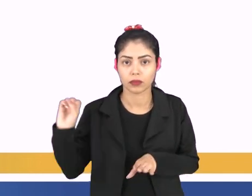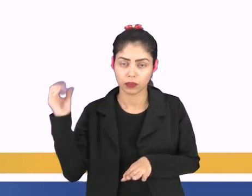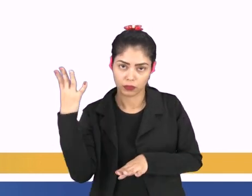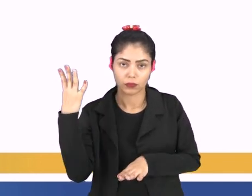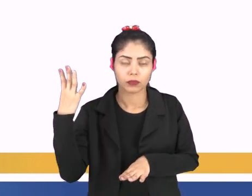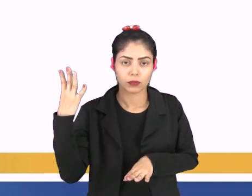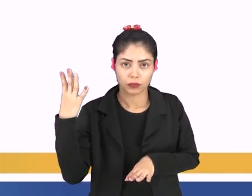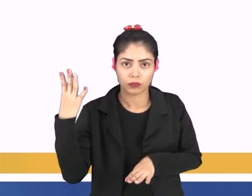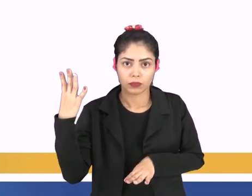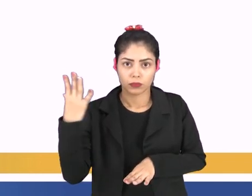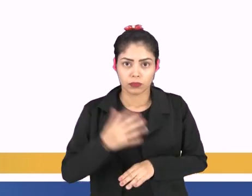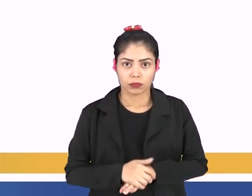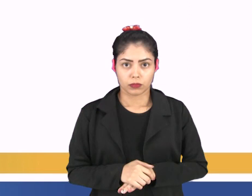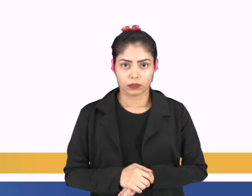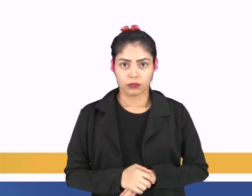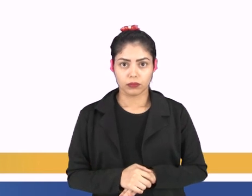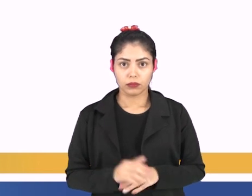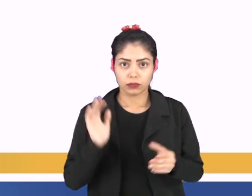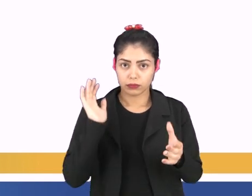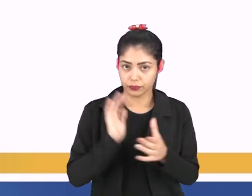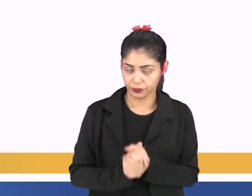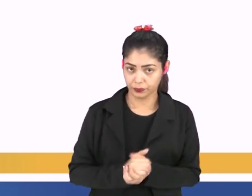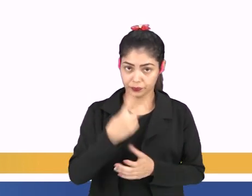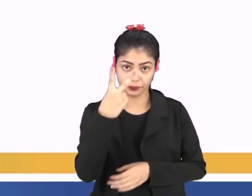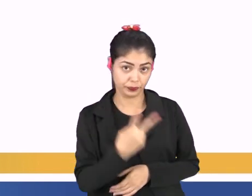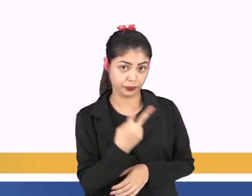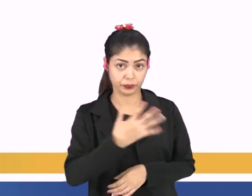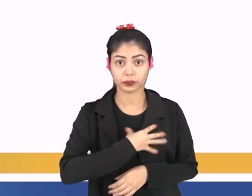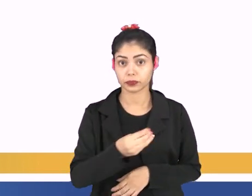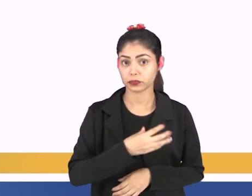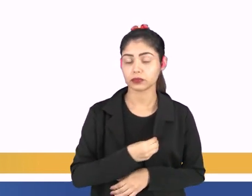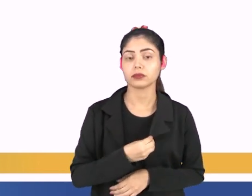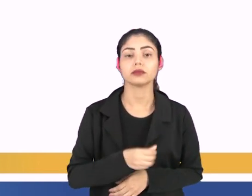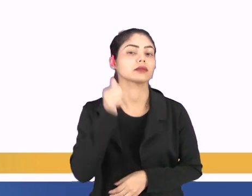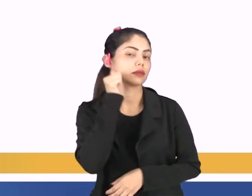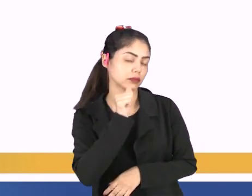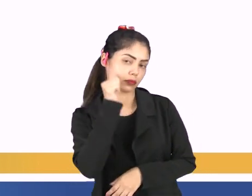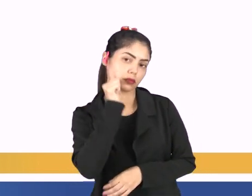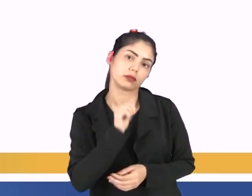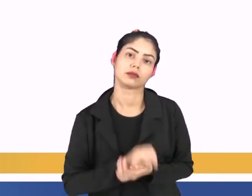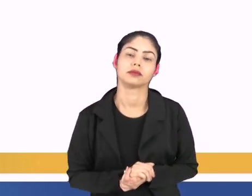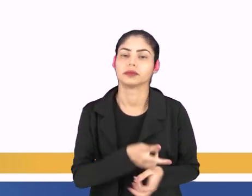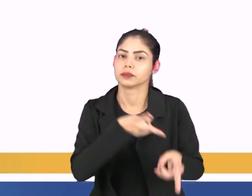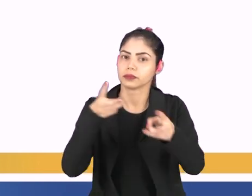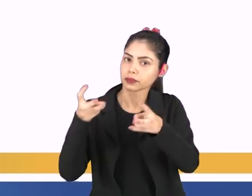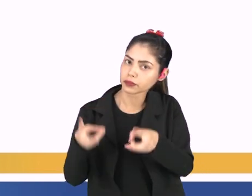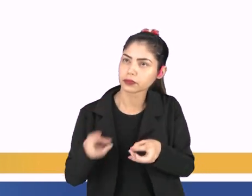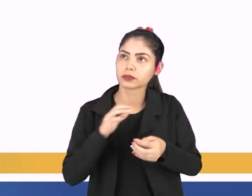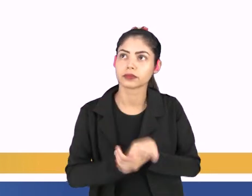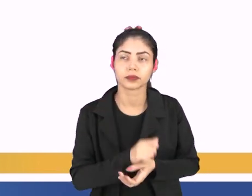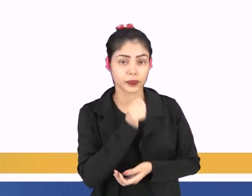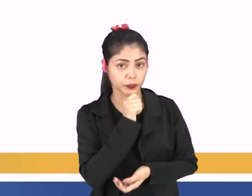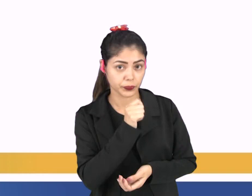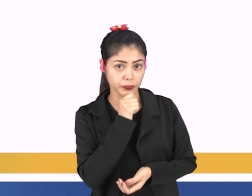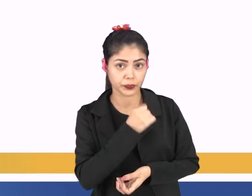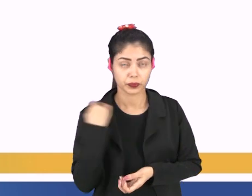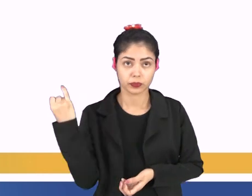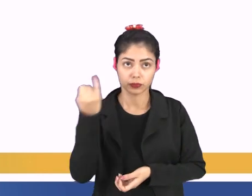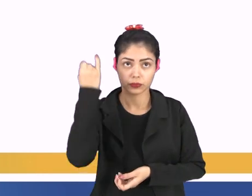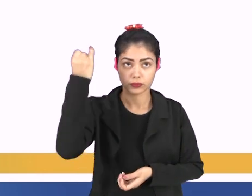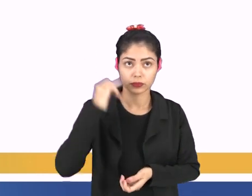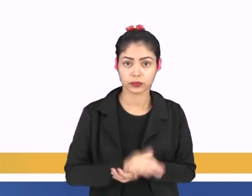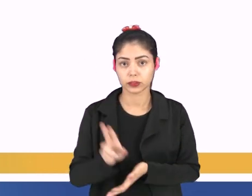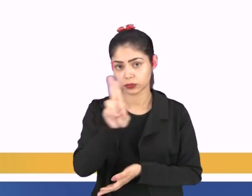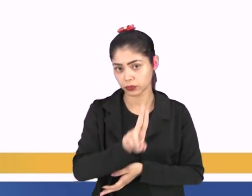que esse casal tenha 2 filhos do sexo feminino. Então percebam a importância de utilizar